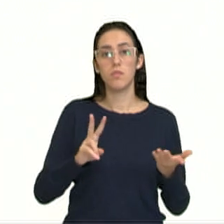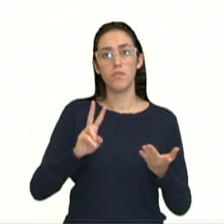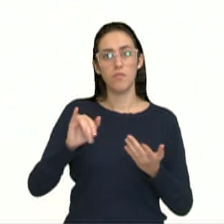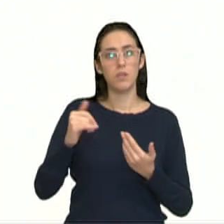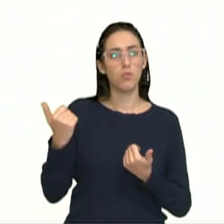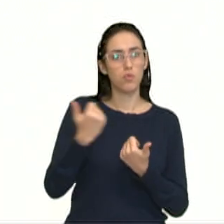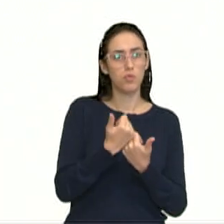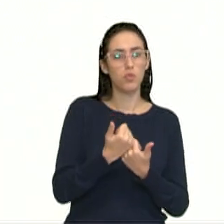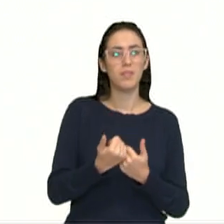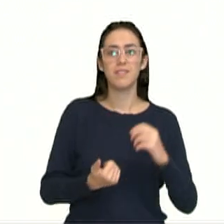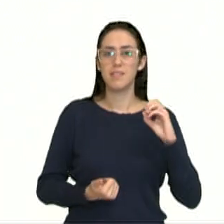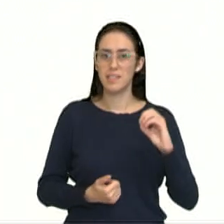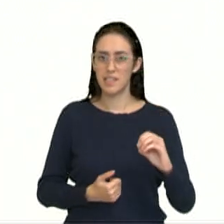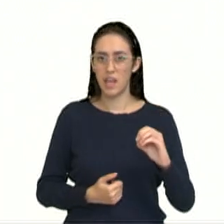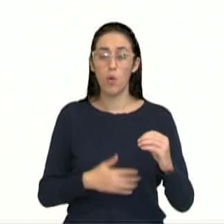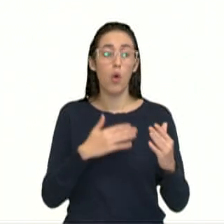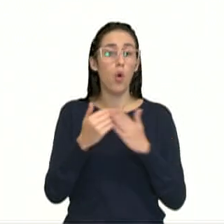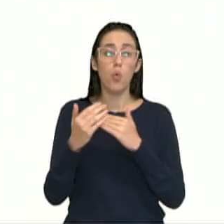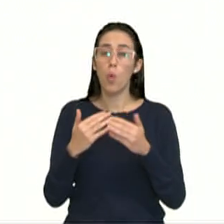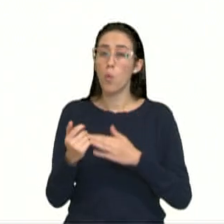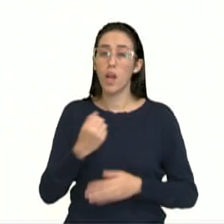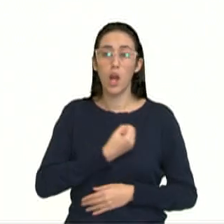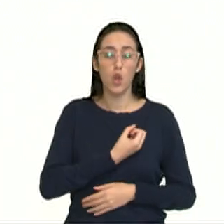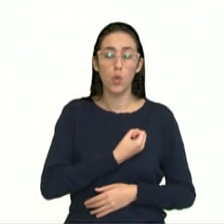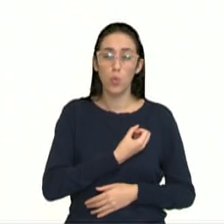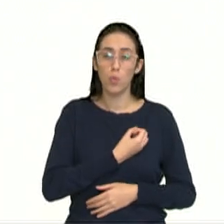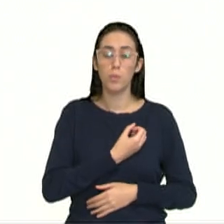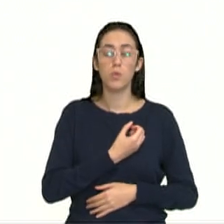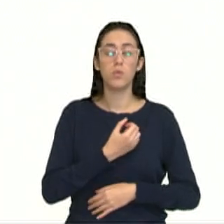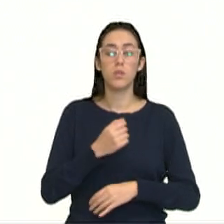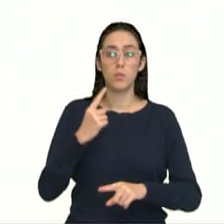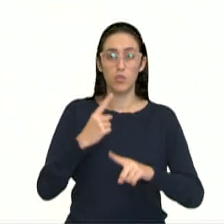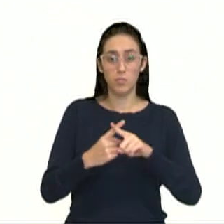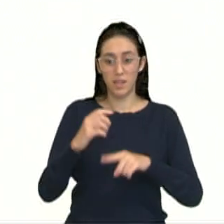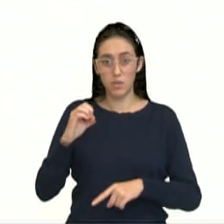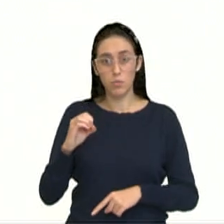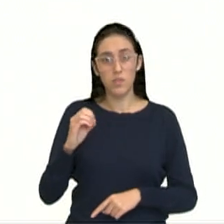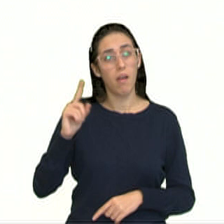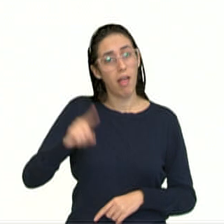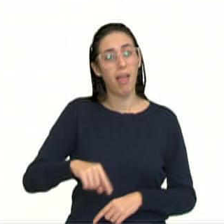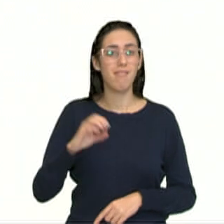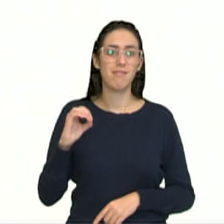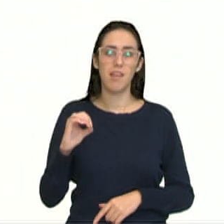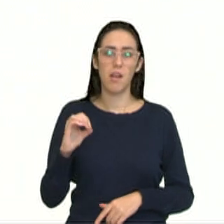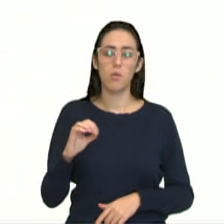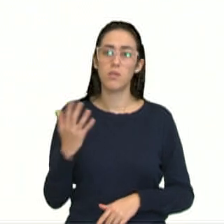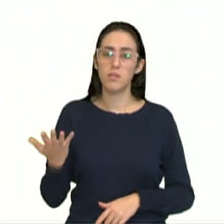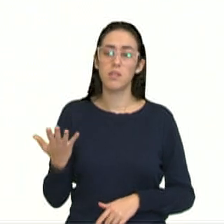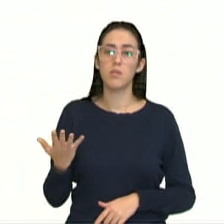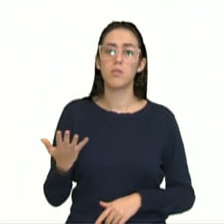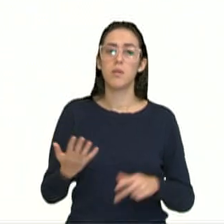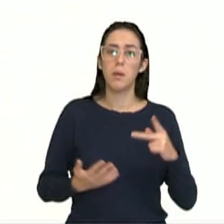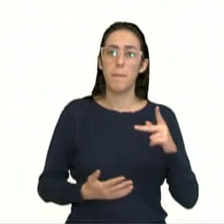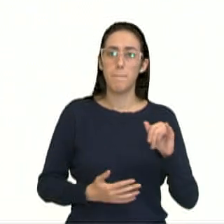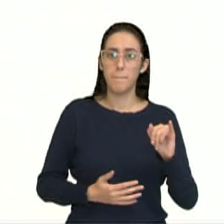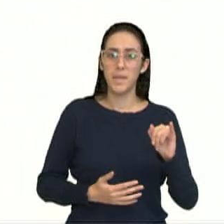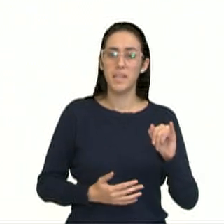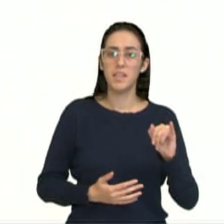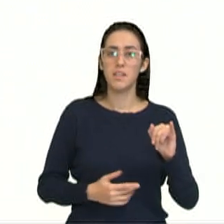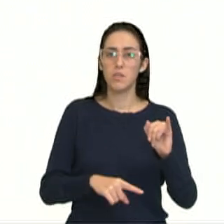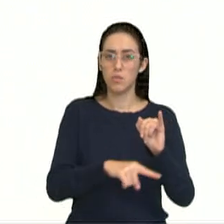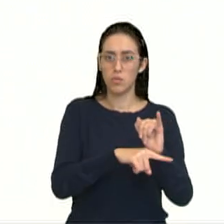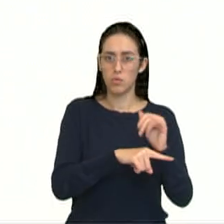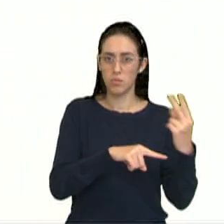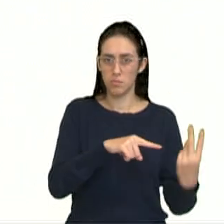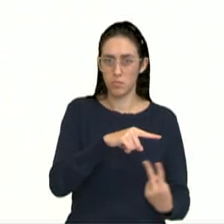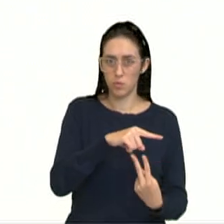substituo por zero. Daí qualquer número multiplicado por zero é zero. Então, o meu x é π sobre 2, o meu y,